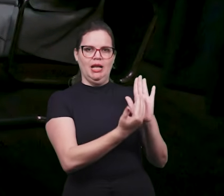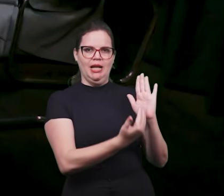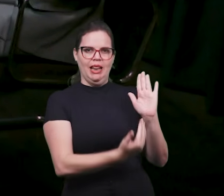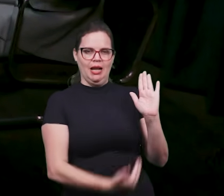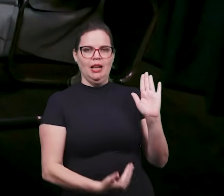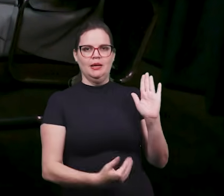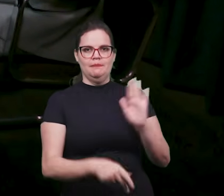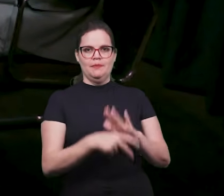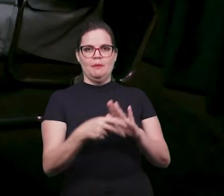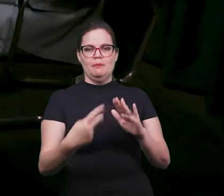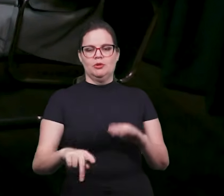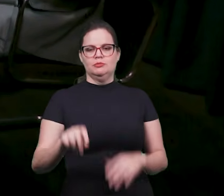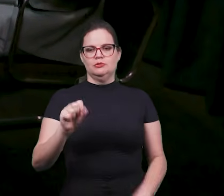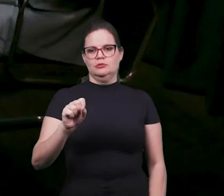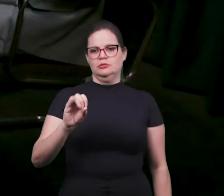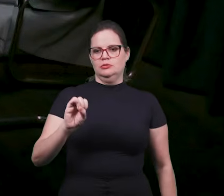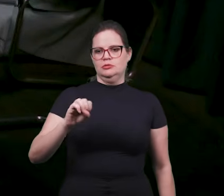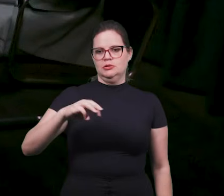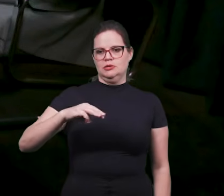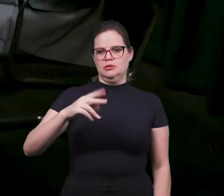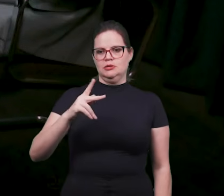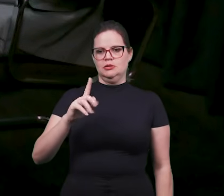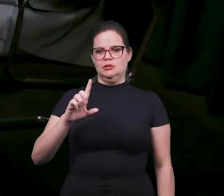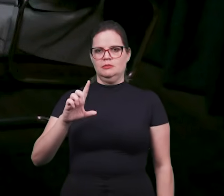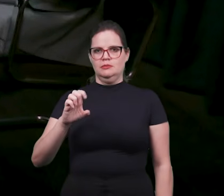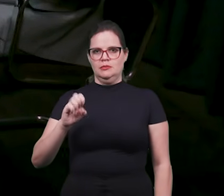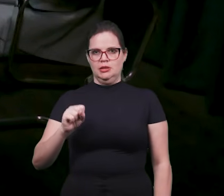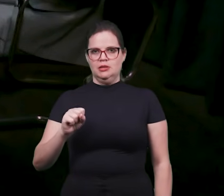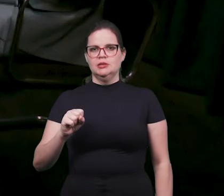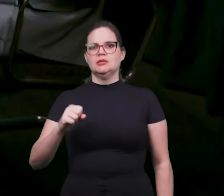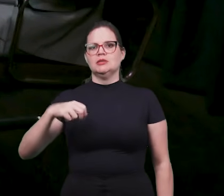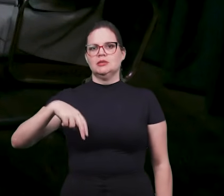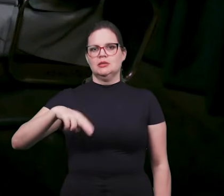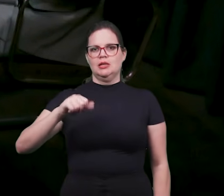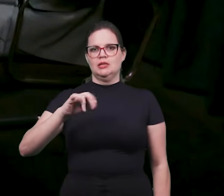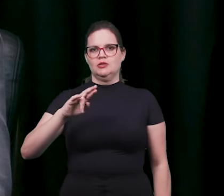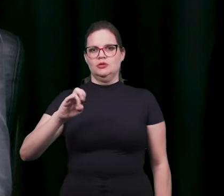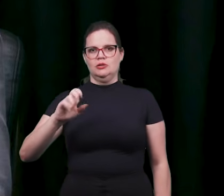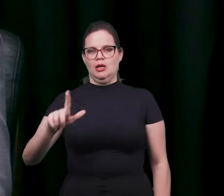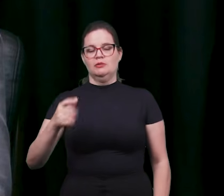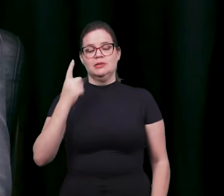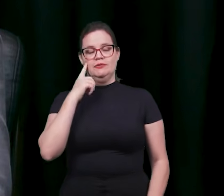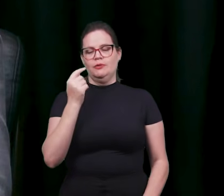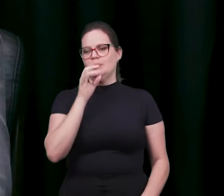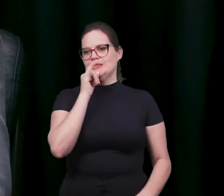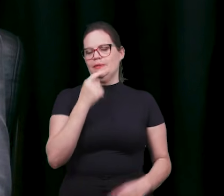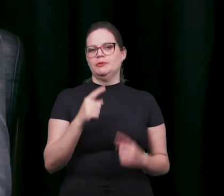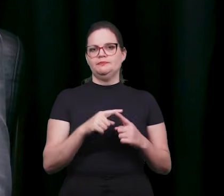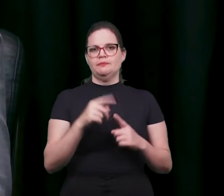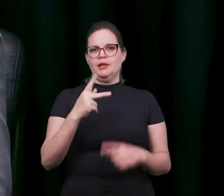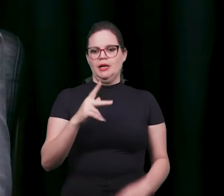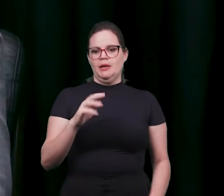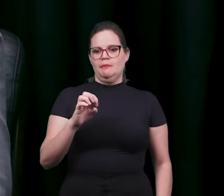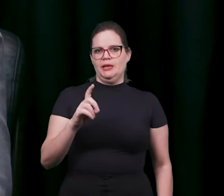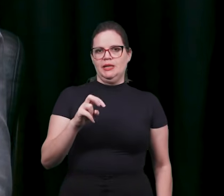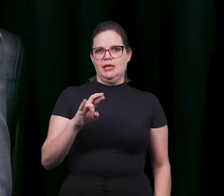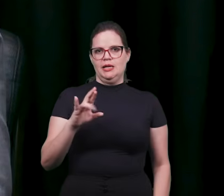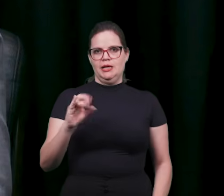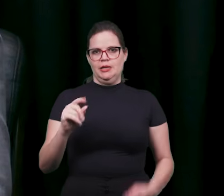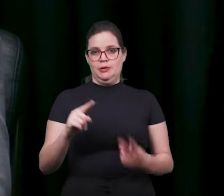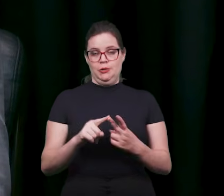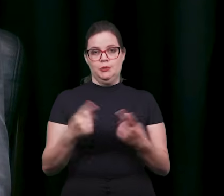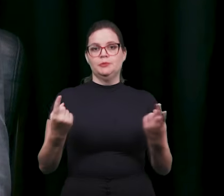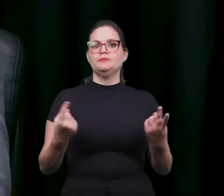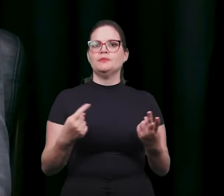do Simples Nacional. Certo. E eu trouxe aqui alguns exemplos, como o pedreiro, o eletricista, a